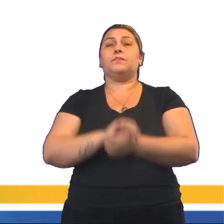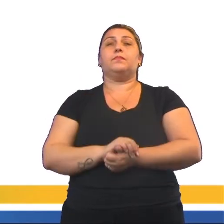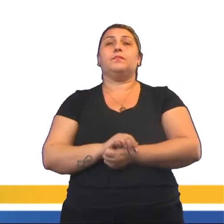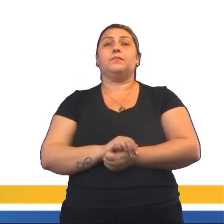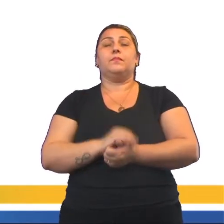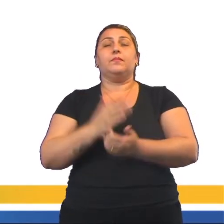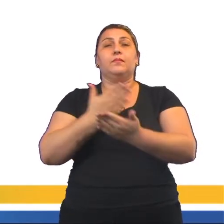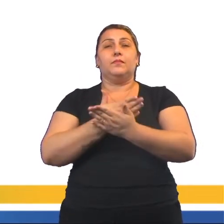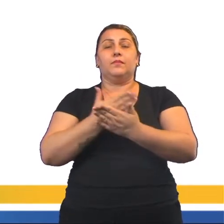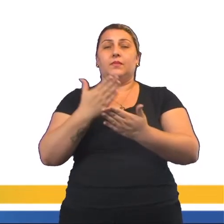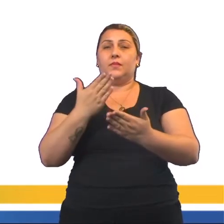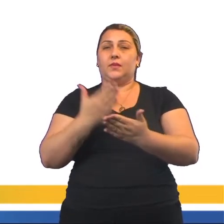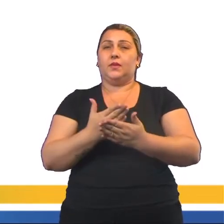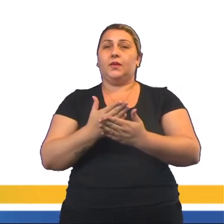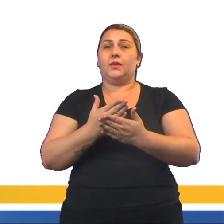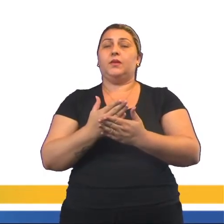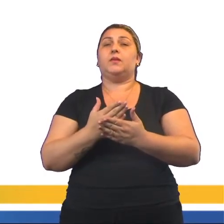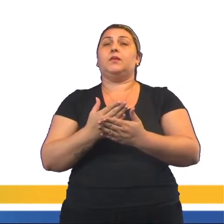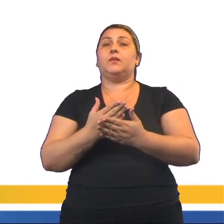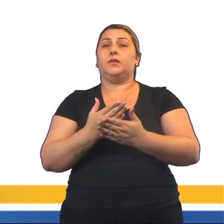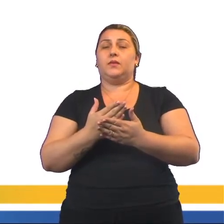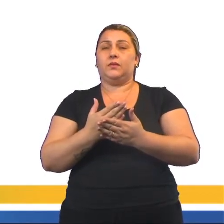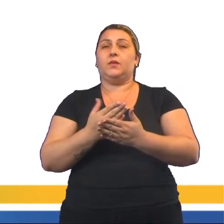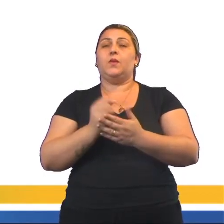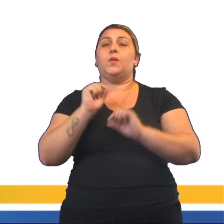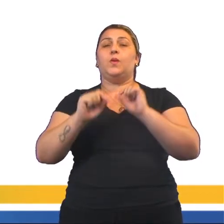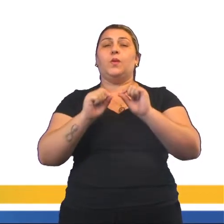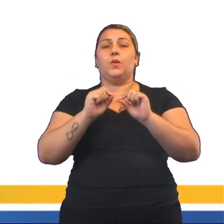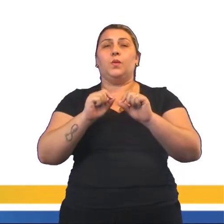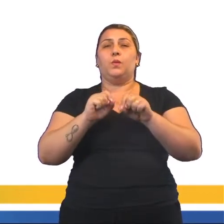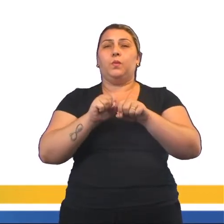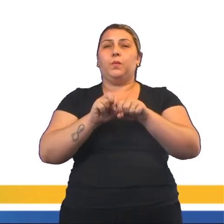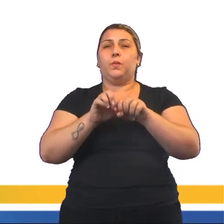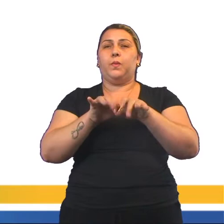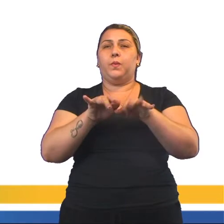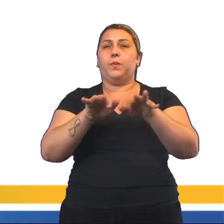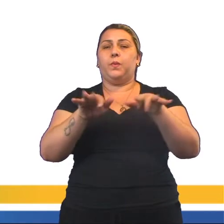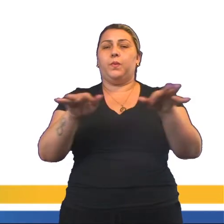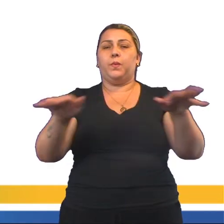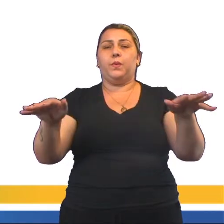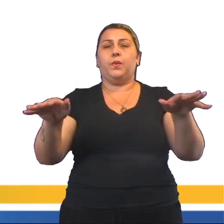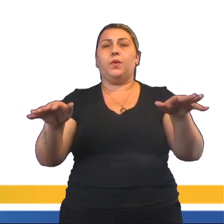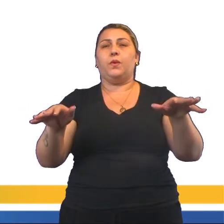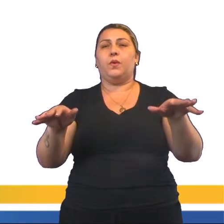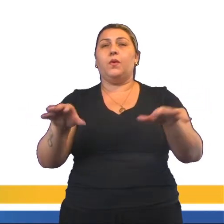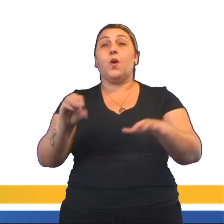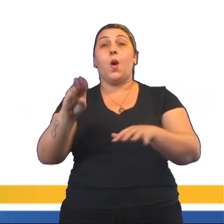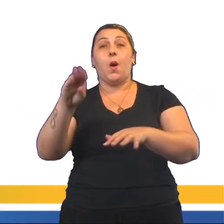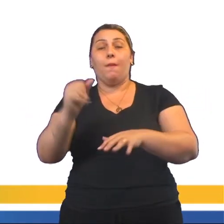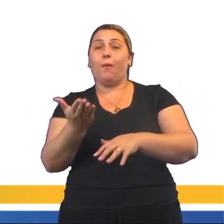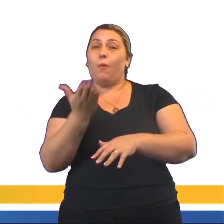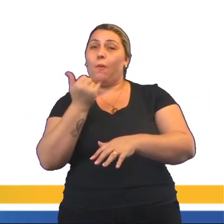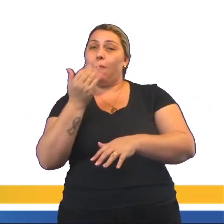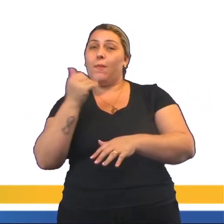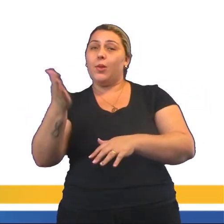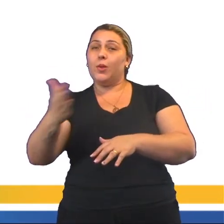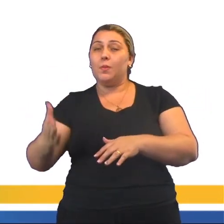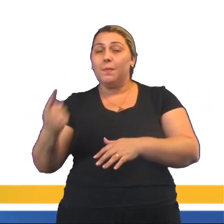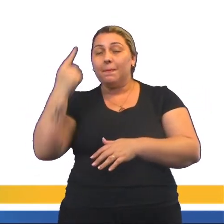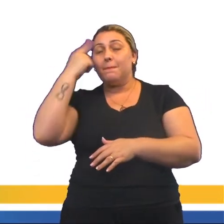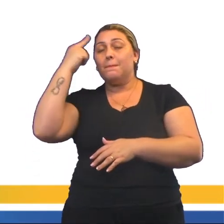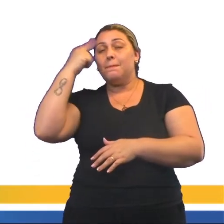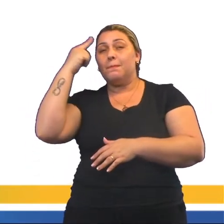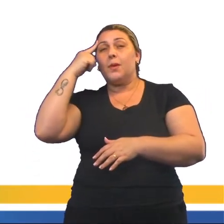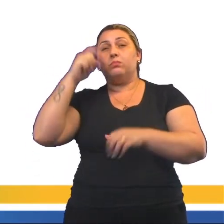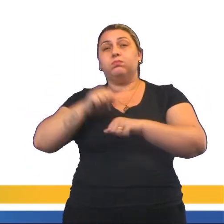algas começam a se multiplicar. E aí tem até uma figurinha interessante na parte de baixo. Oba, comida, né? Então, quanto mais